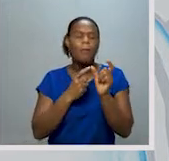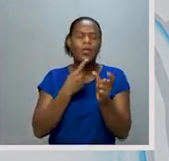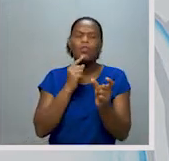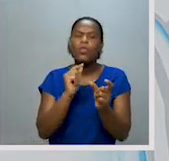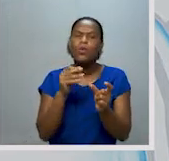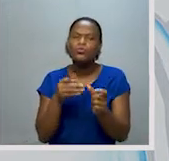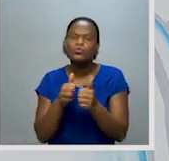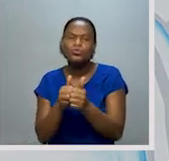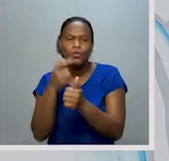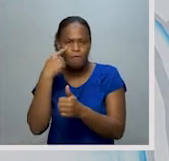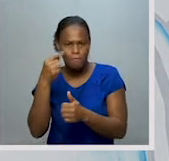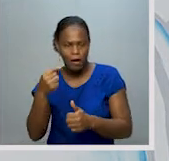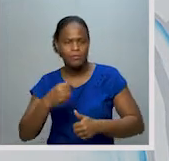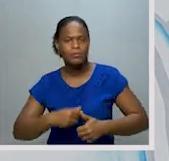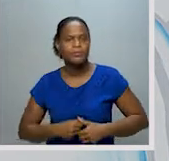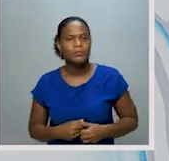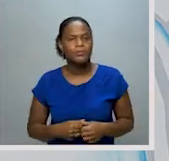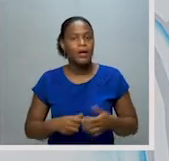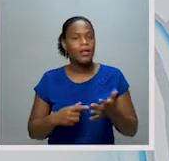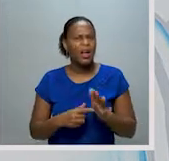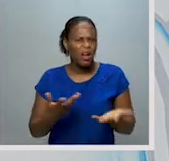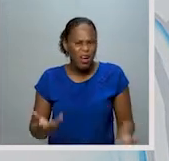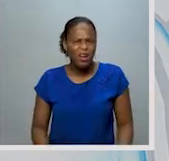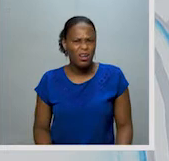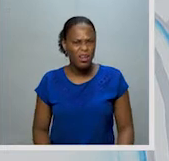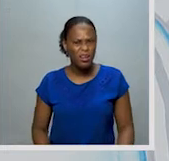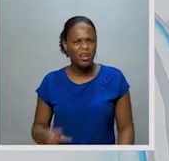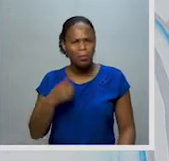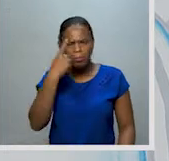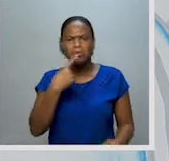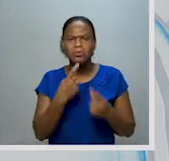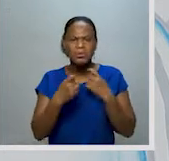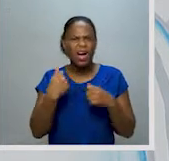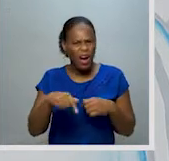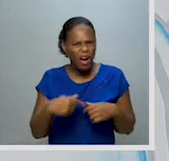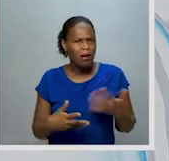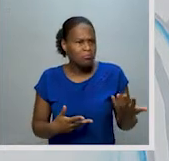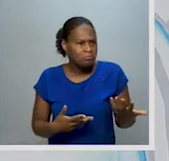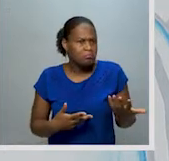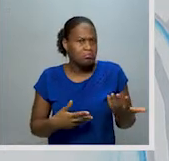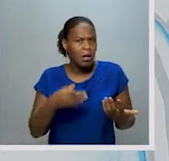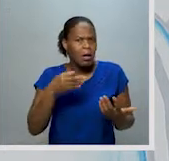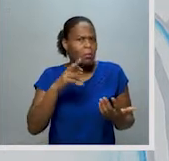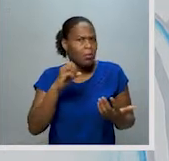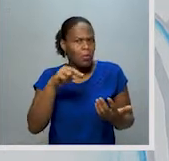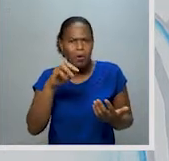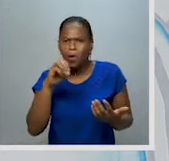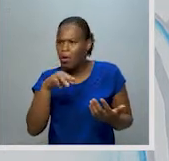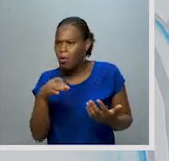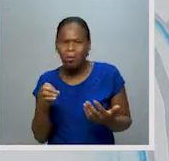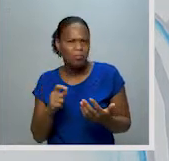a pensar: será que então existe algum pronome convexo? Um pronome